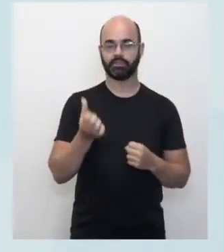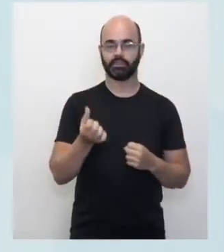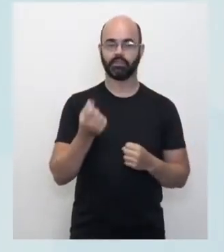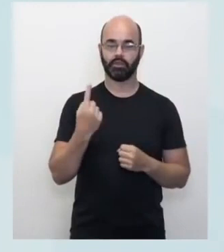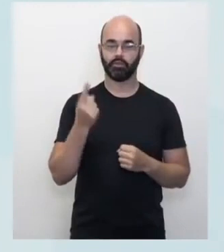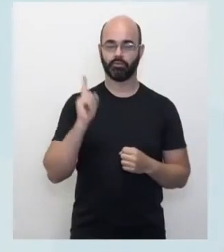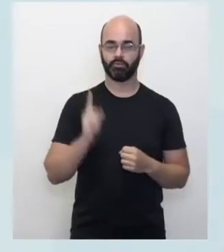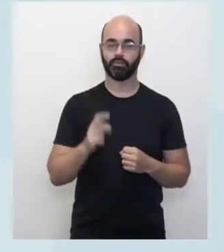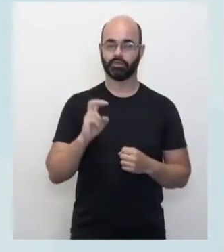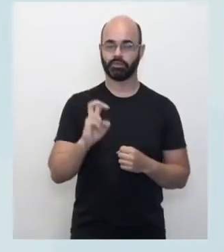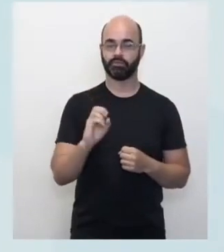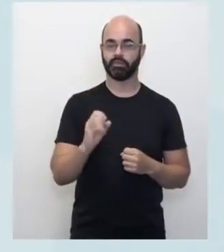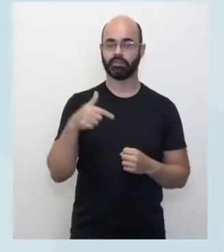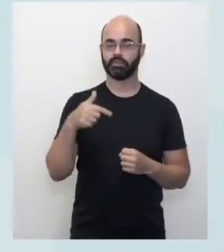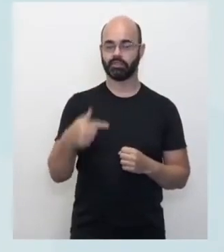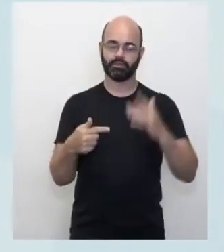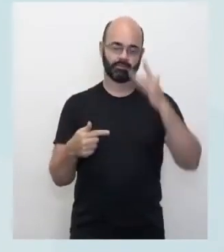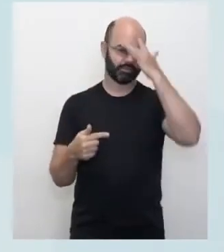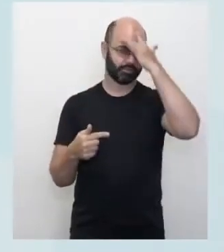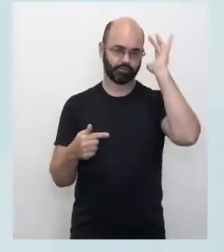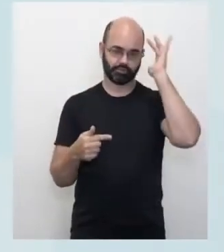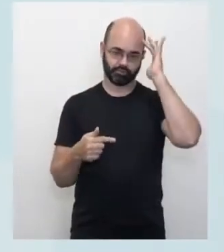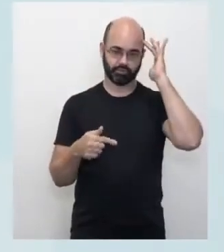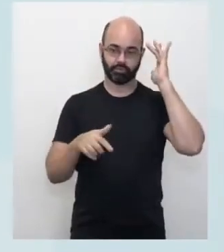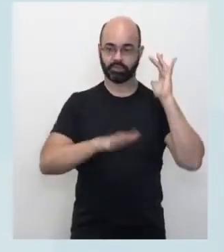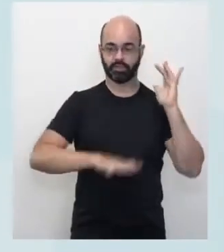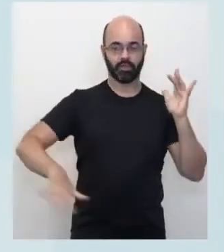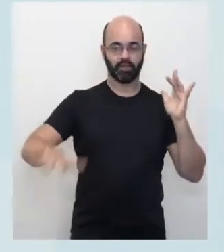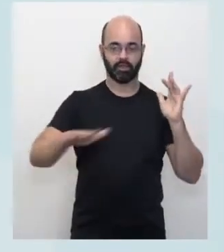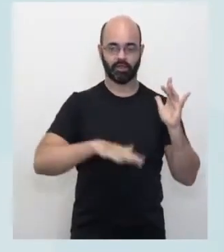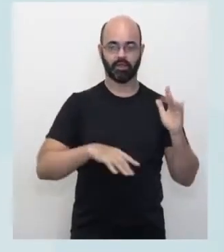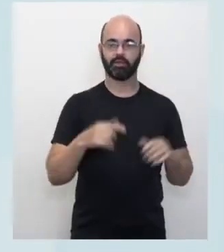161.507 habitantes e sua área é de